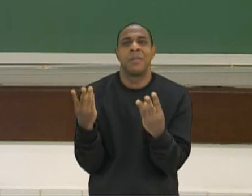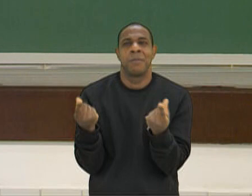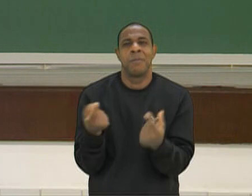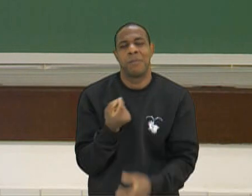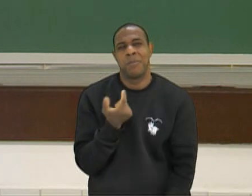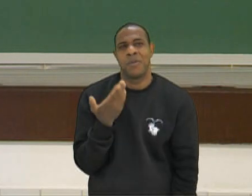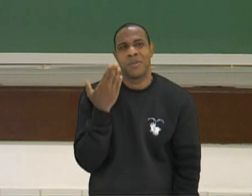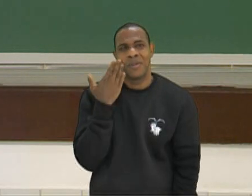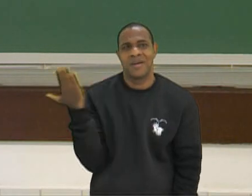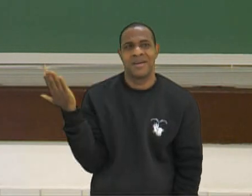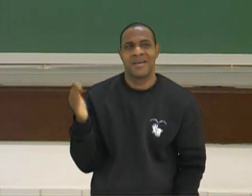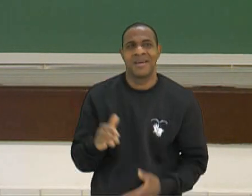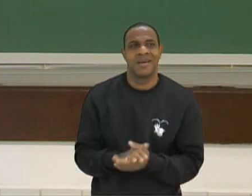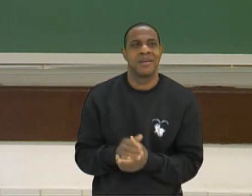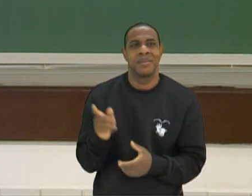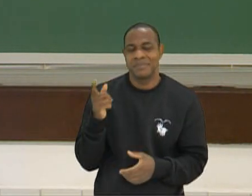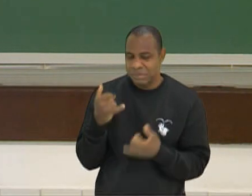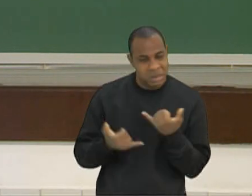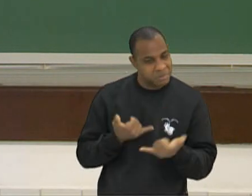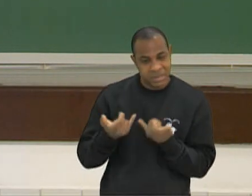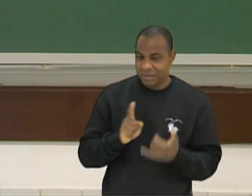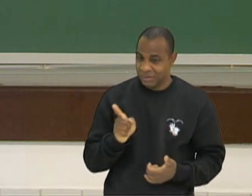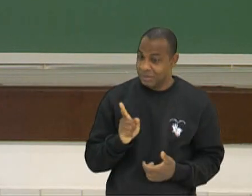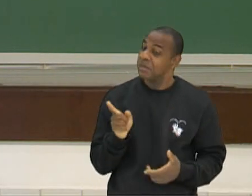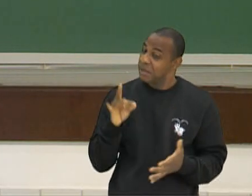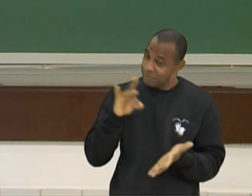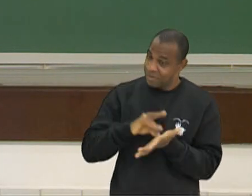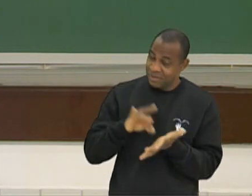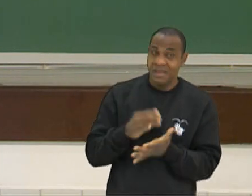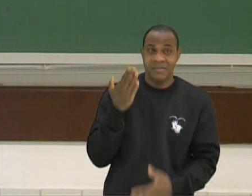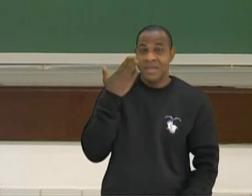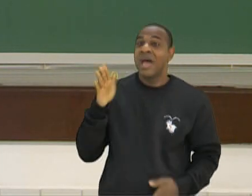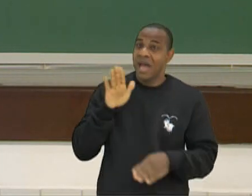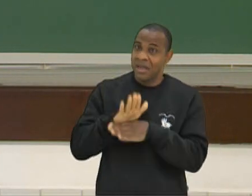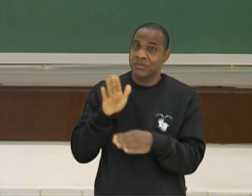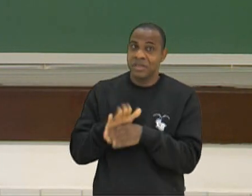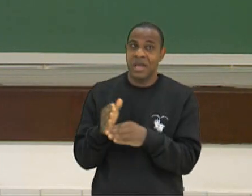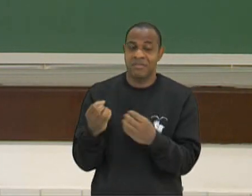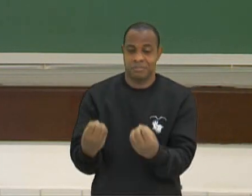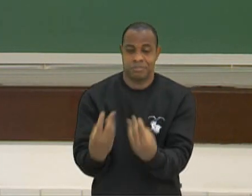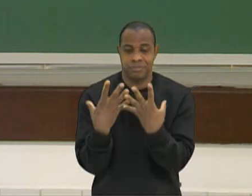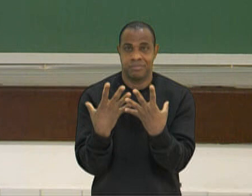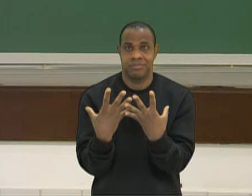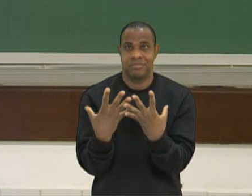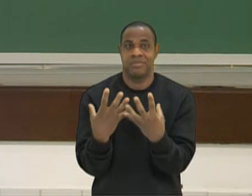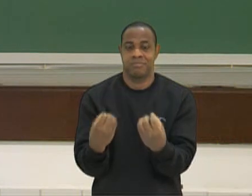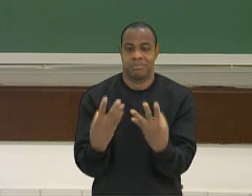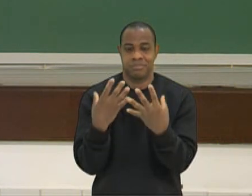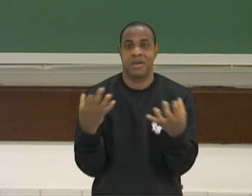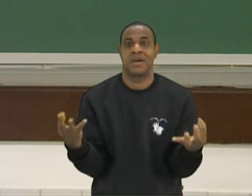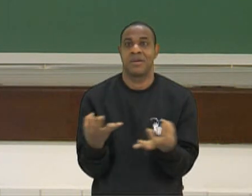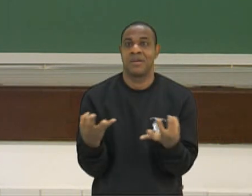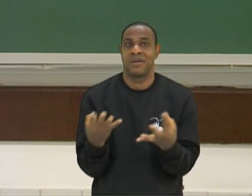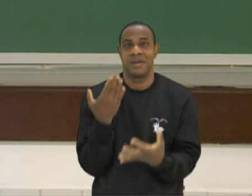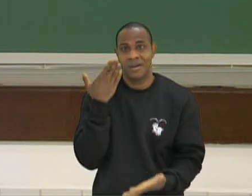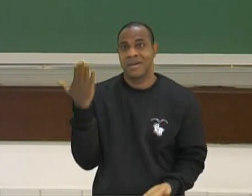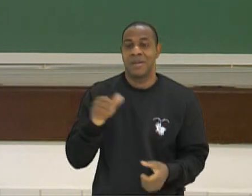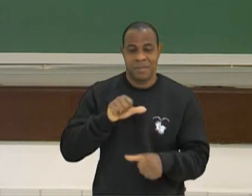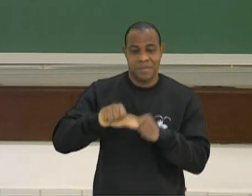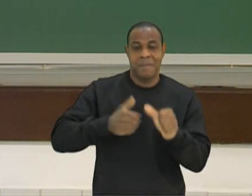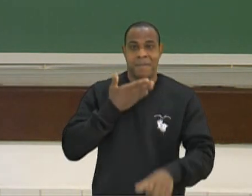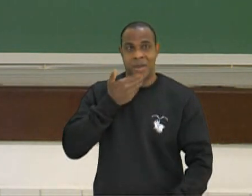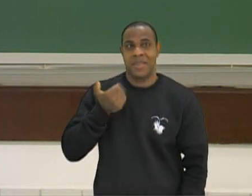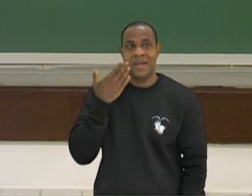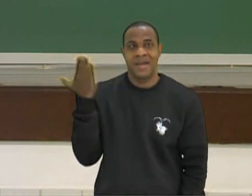imagem. O pessoal pode achar que é brincadeira isso, mas era funcional, então ajudava para que você aperfeiçoasse a qualidade do que você estava assistindo. Às